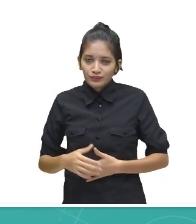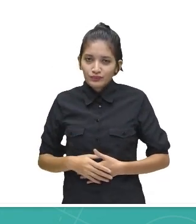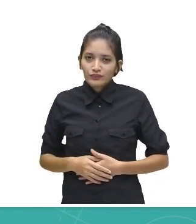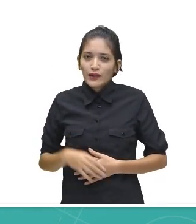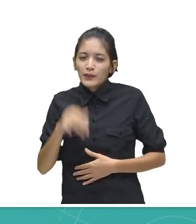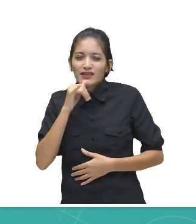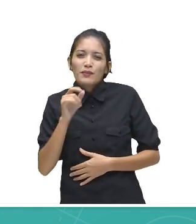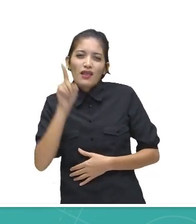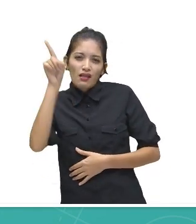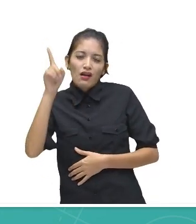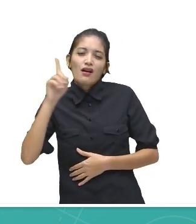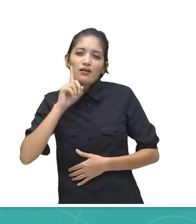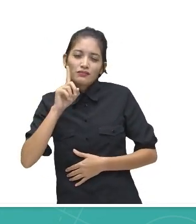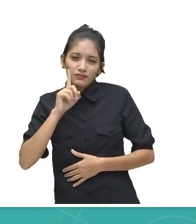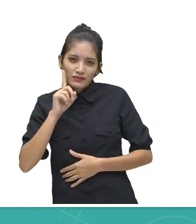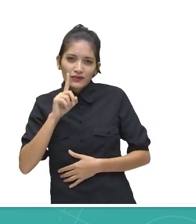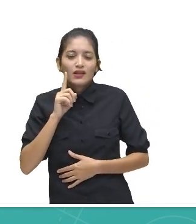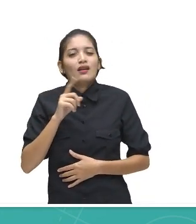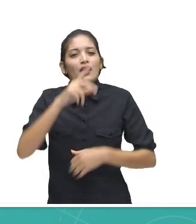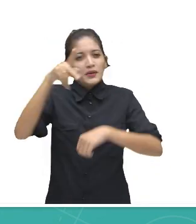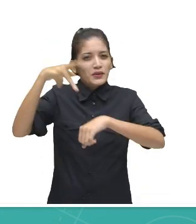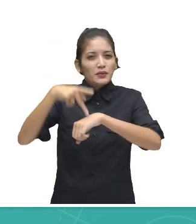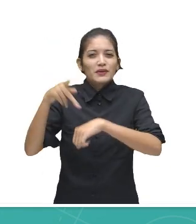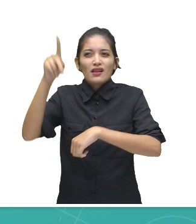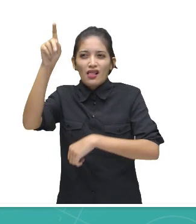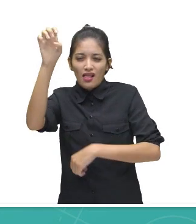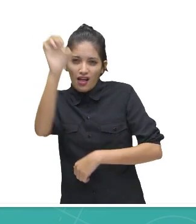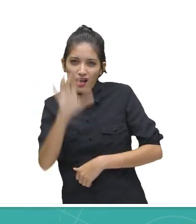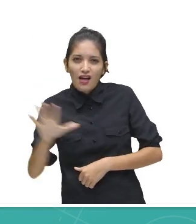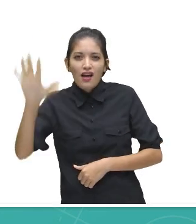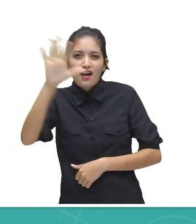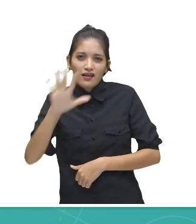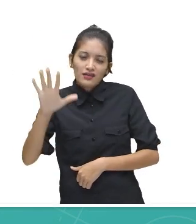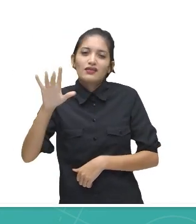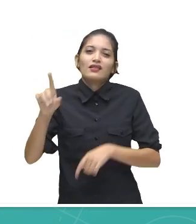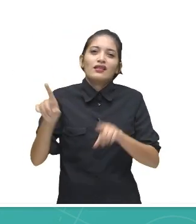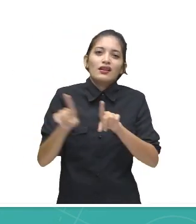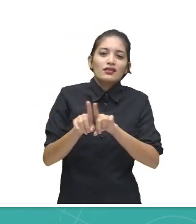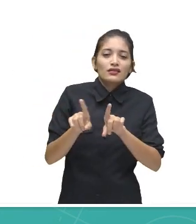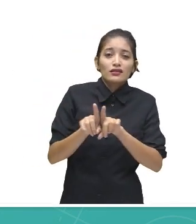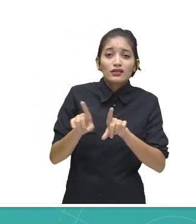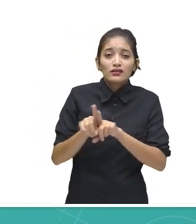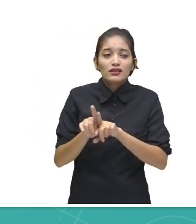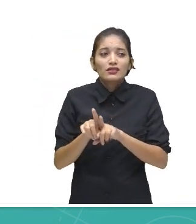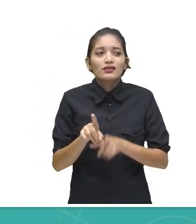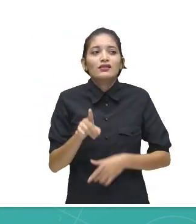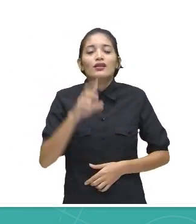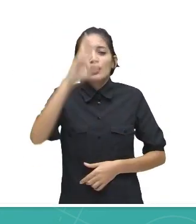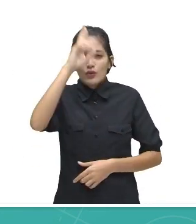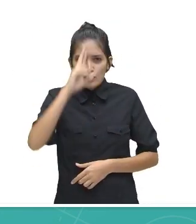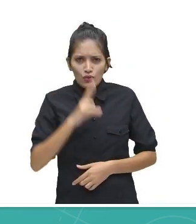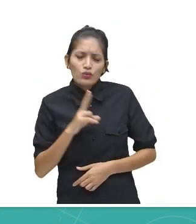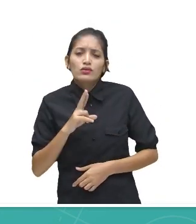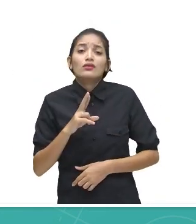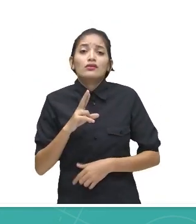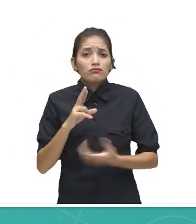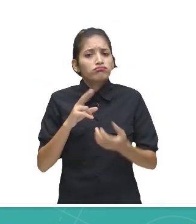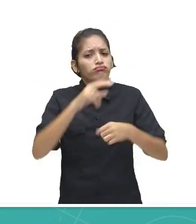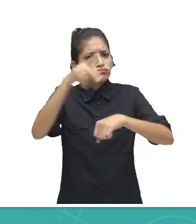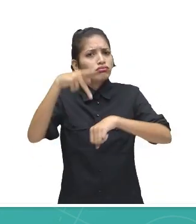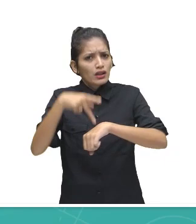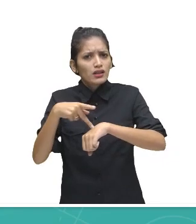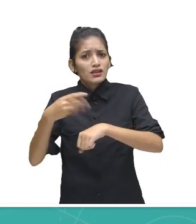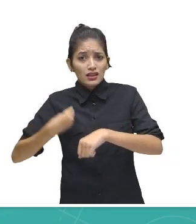Estados Unidos, etc., os países europeus, essa parte da Rússia, né, também, são países que ficam na zona